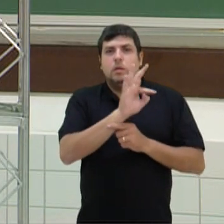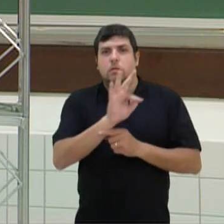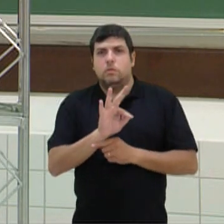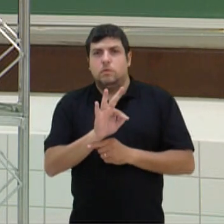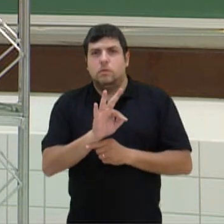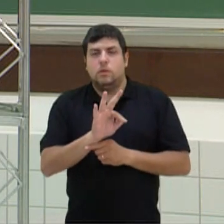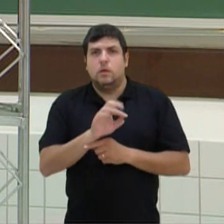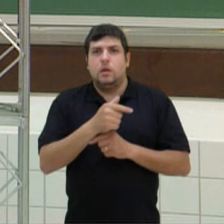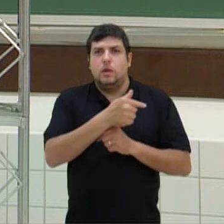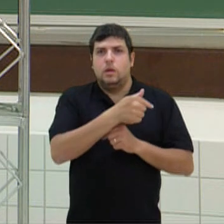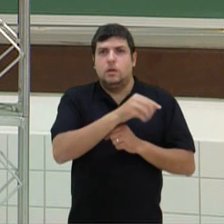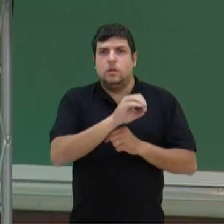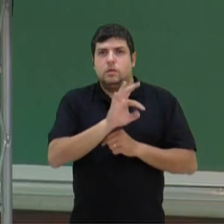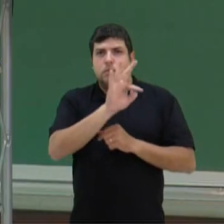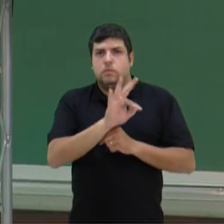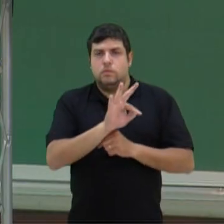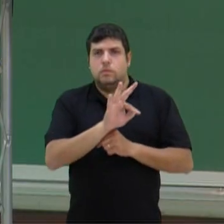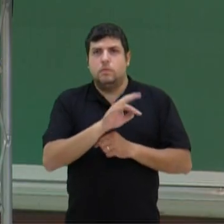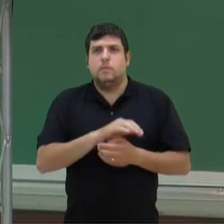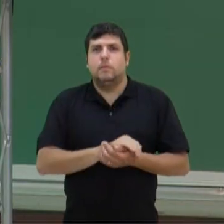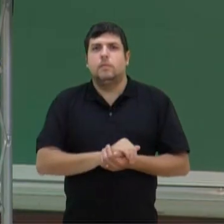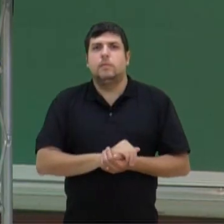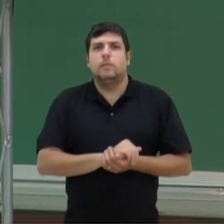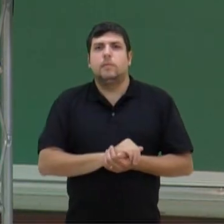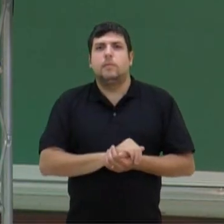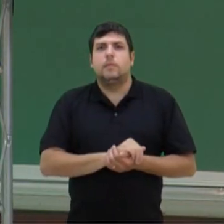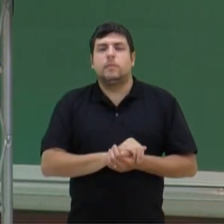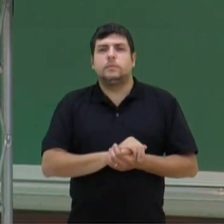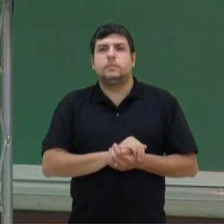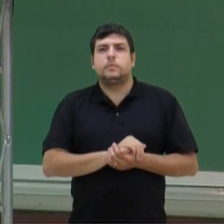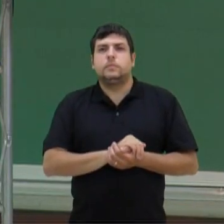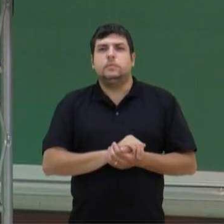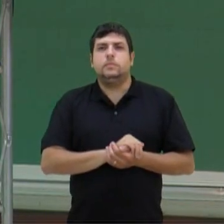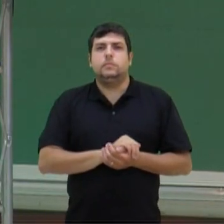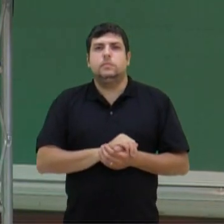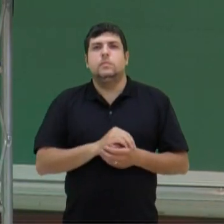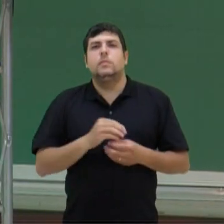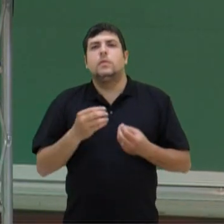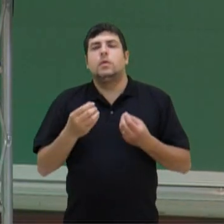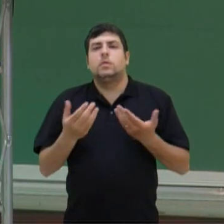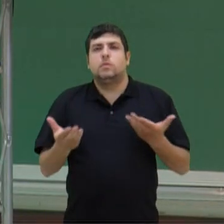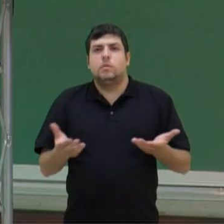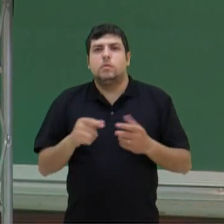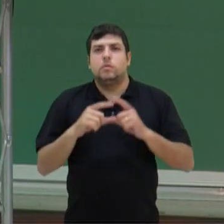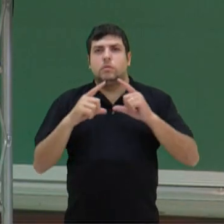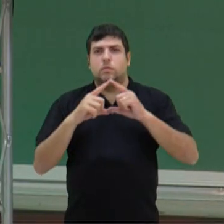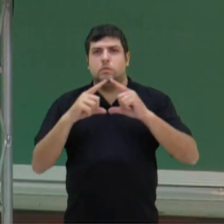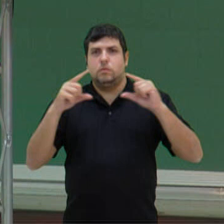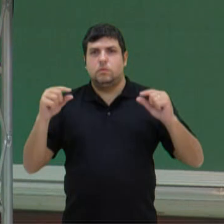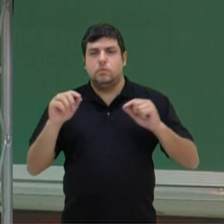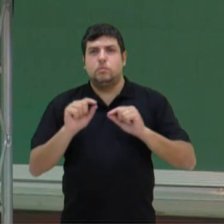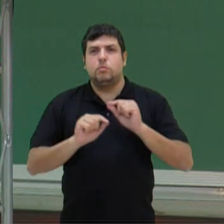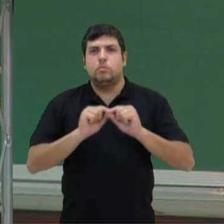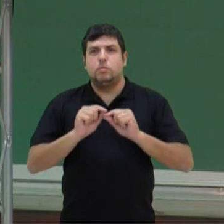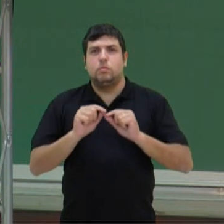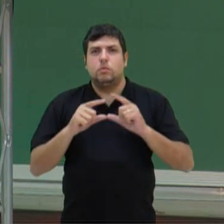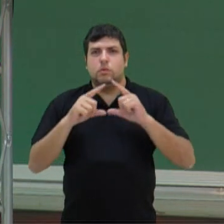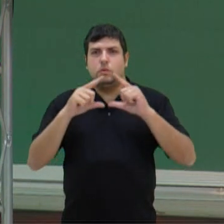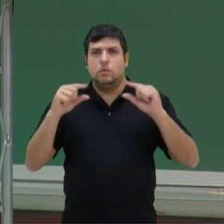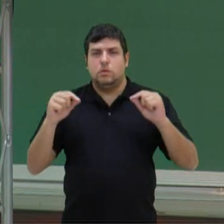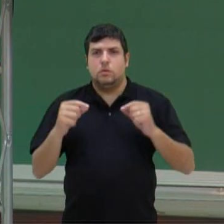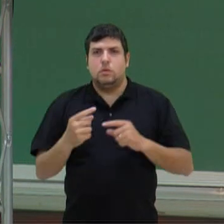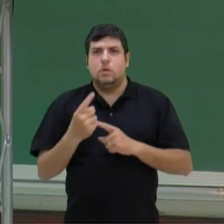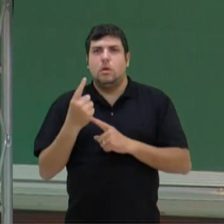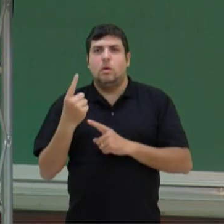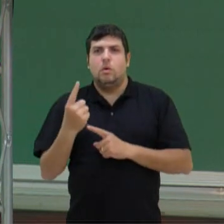toneladas, desculpa, de hematita, tá? Então, eu tenho lá na minha equação que 1